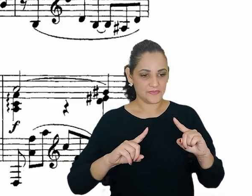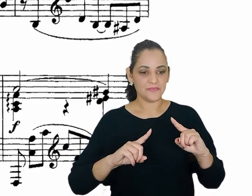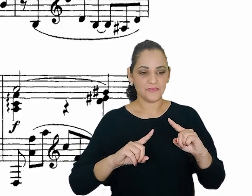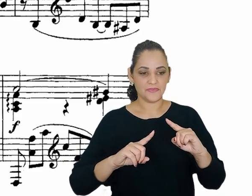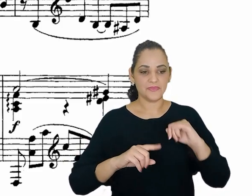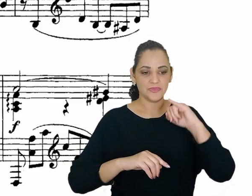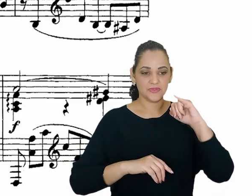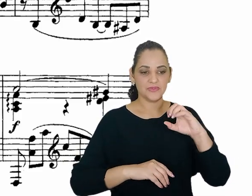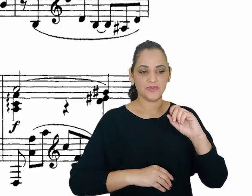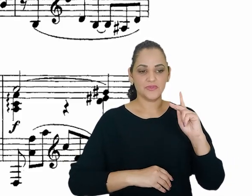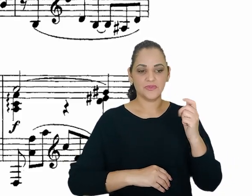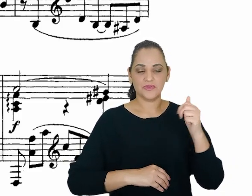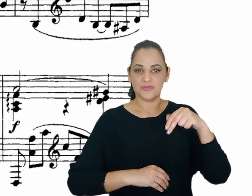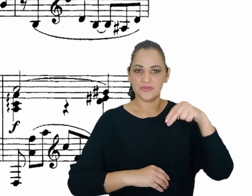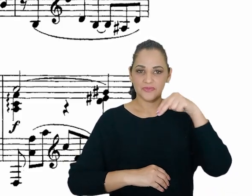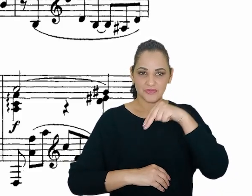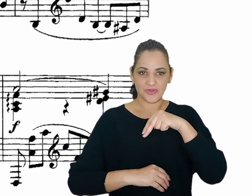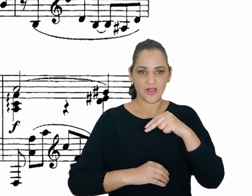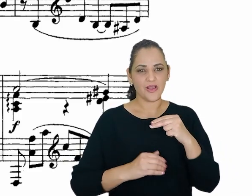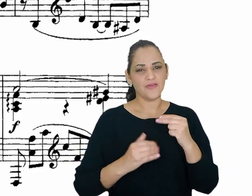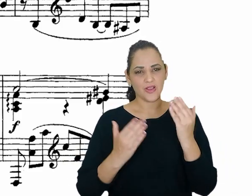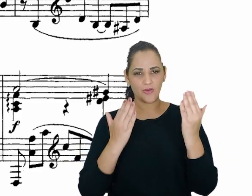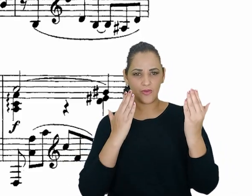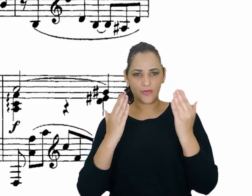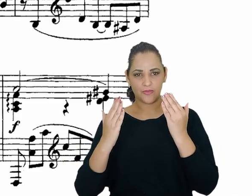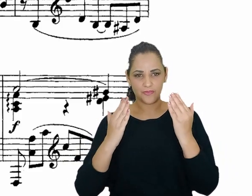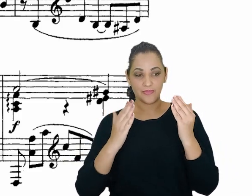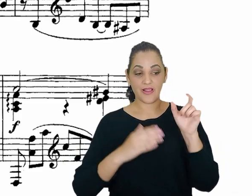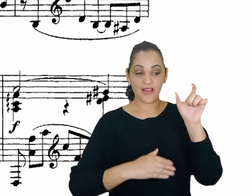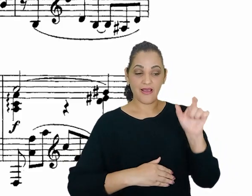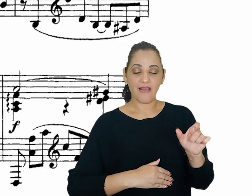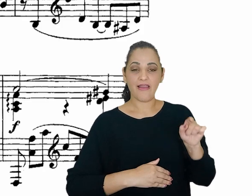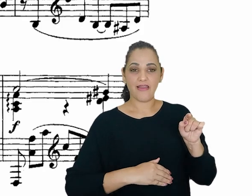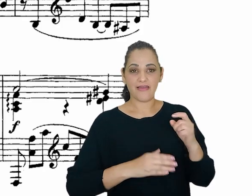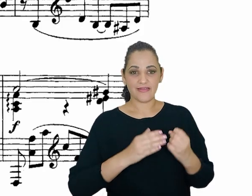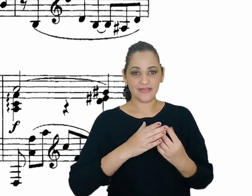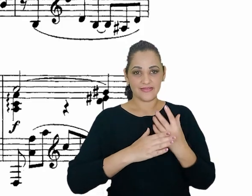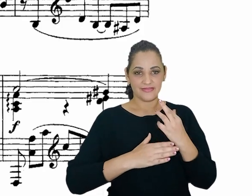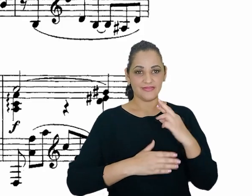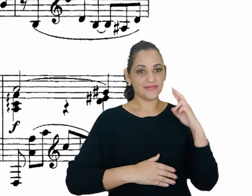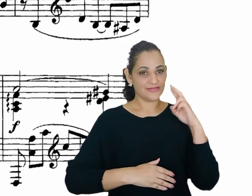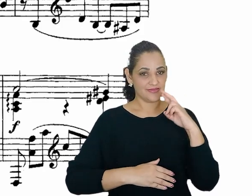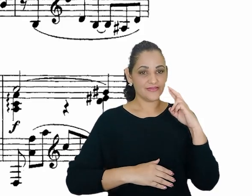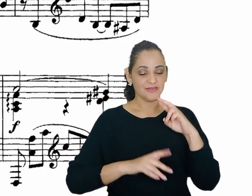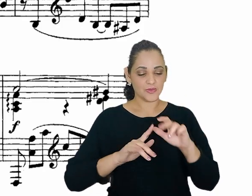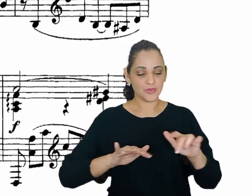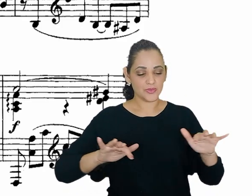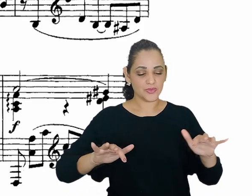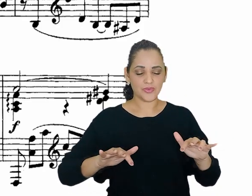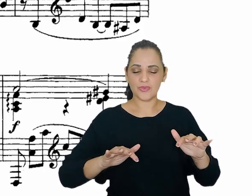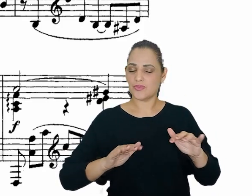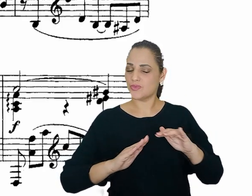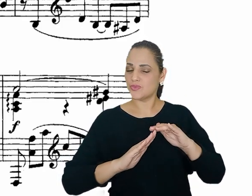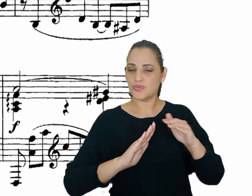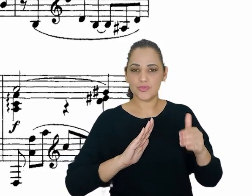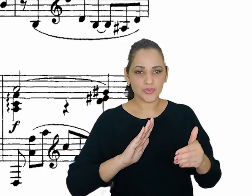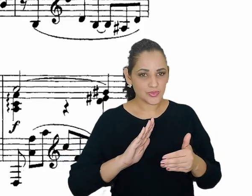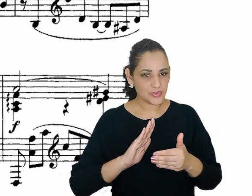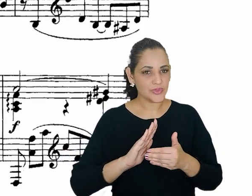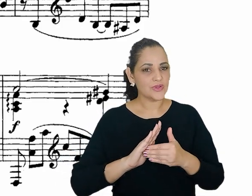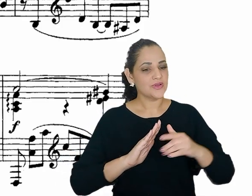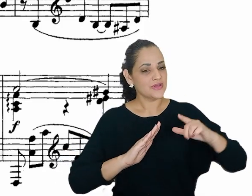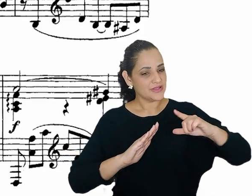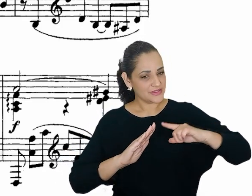a primeira geração dos românticos, Rachmaninoff utiliza o piano em toda a sua extensão. Os arpejos da linha